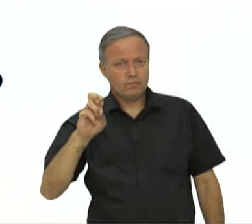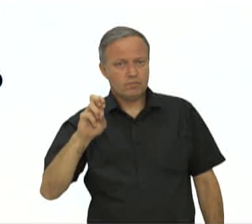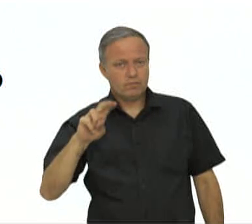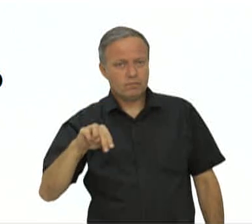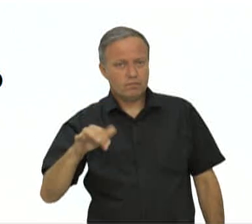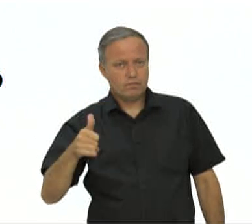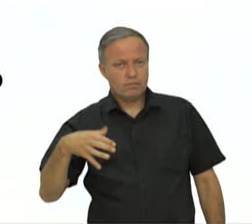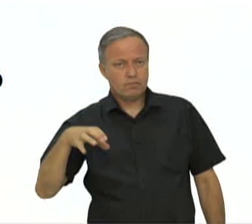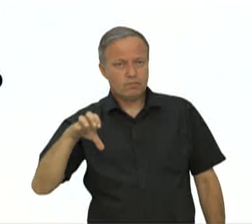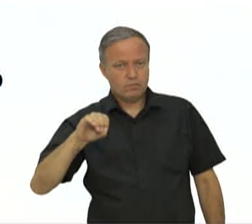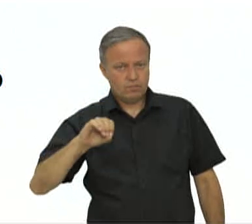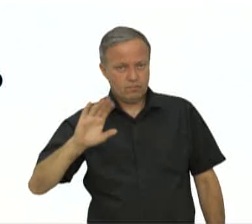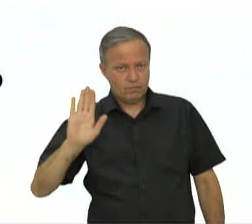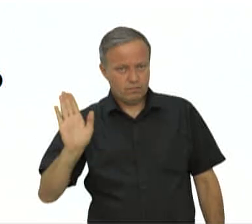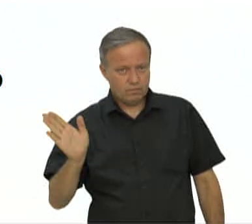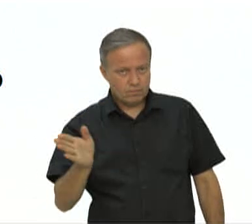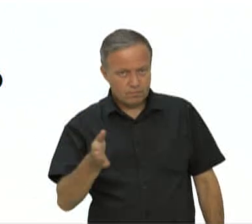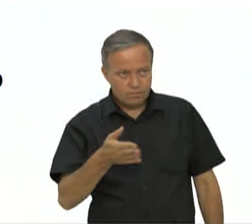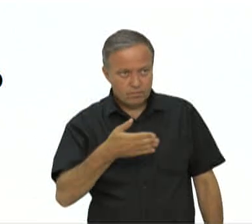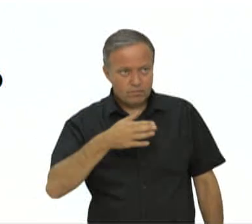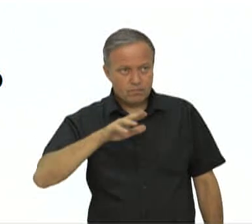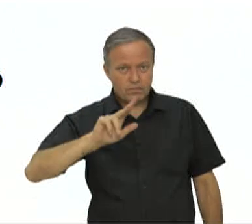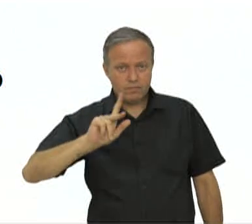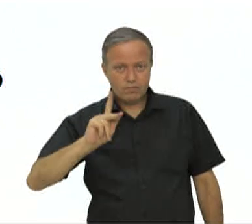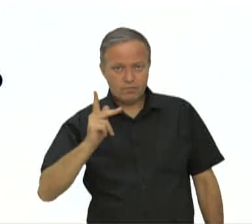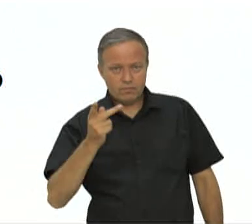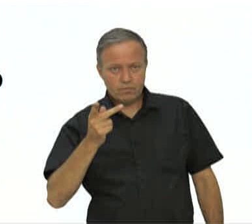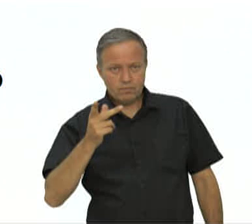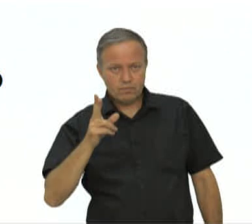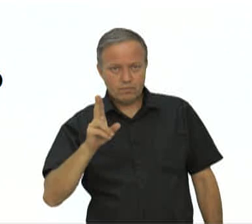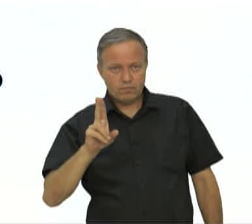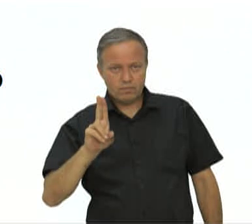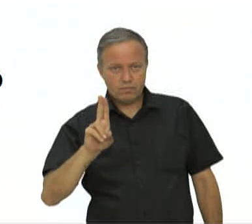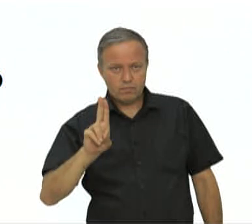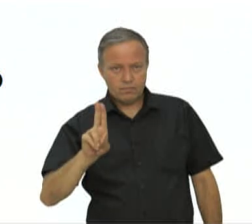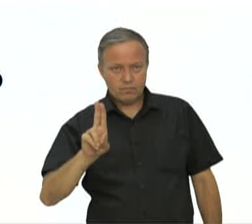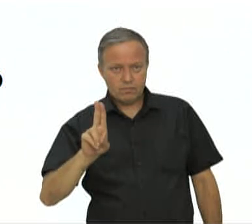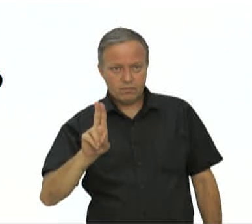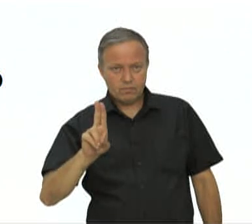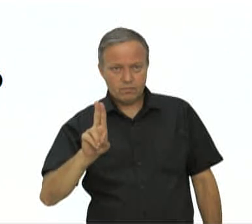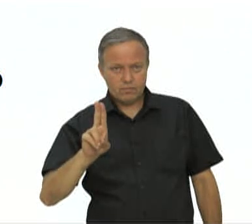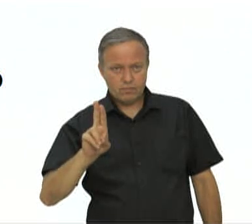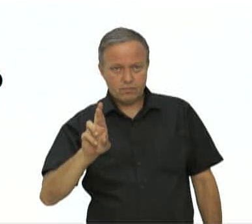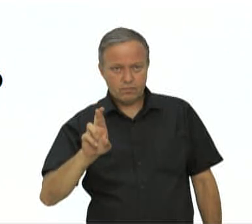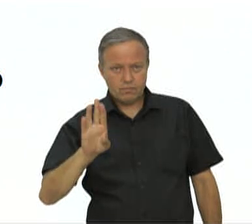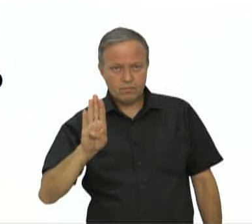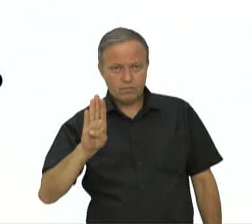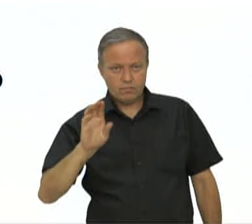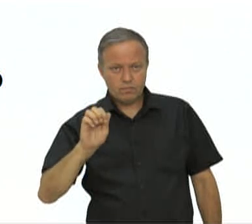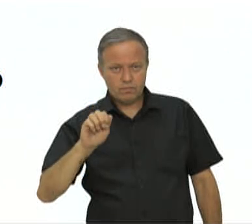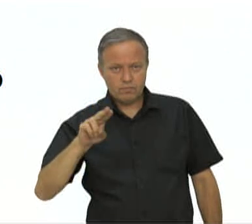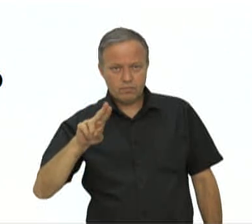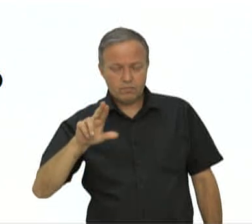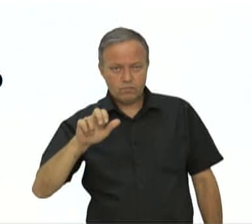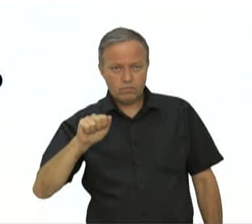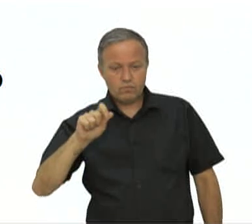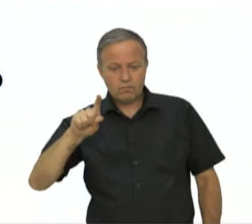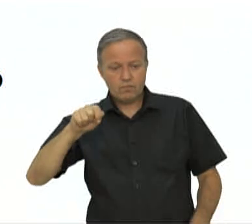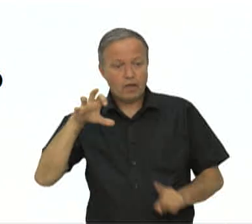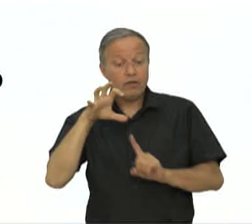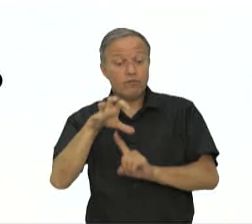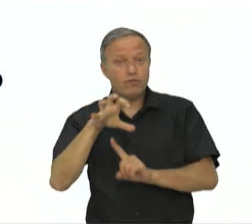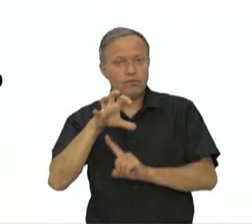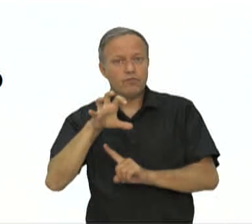aqui. Lembra que essa imagem aqui a gente utilizou lá na primeira questão, na questãozinha que a gente fez, lá no primeiro teste? Lembram?